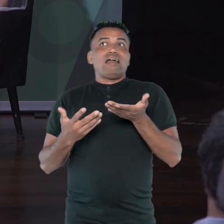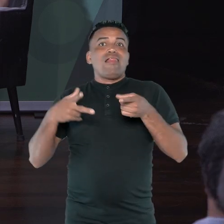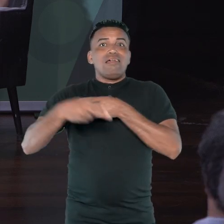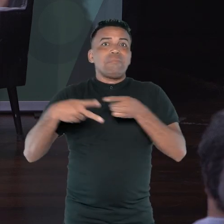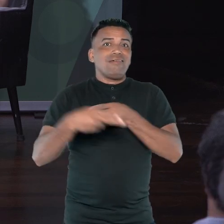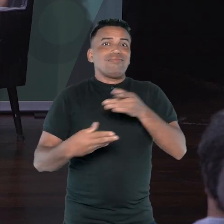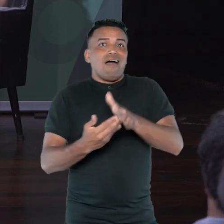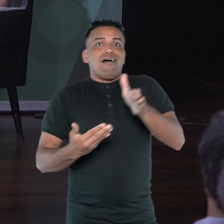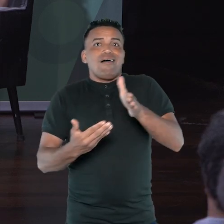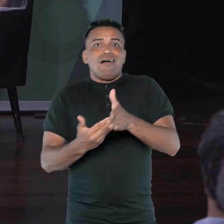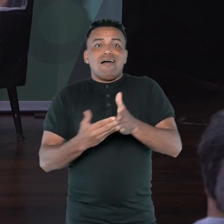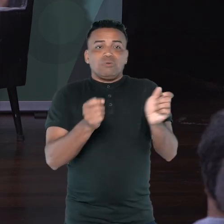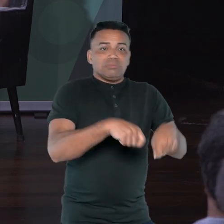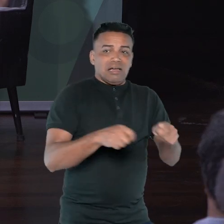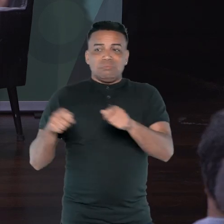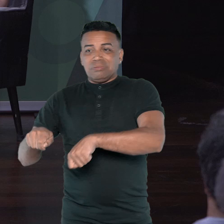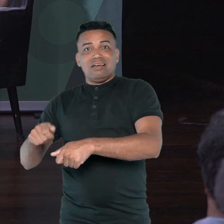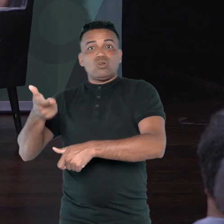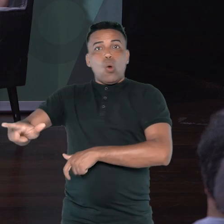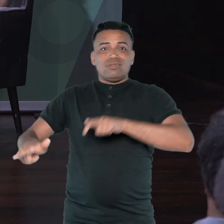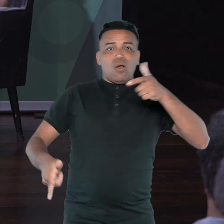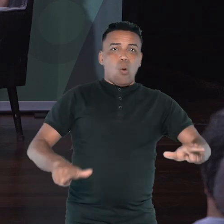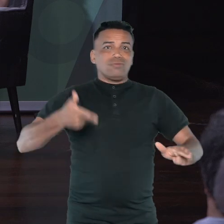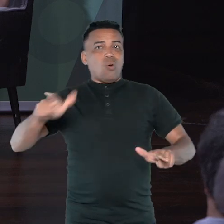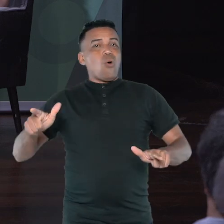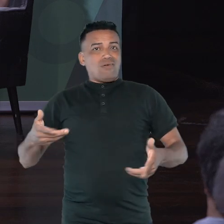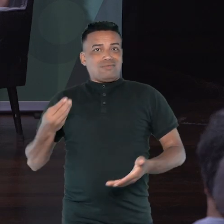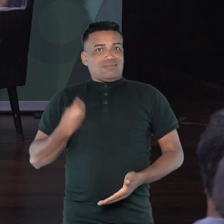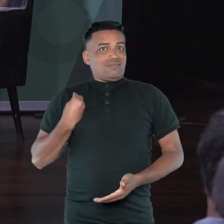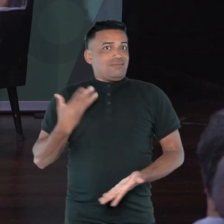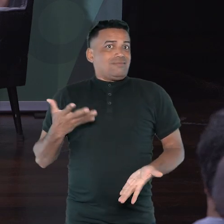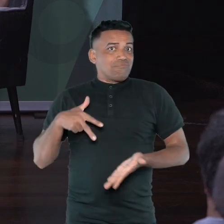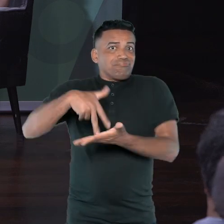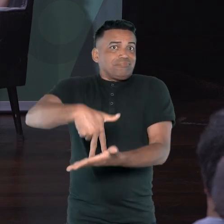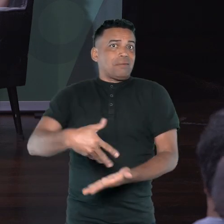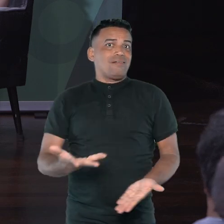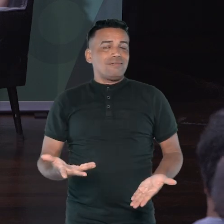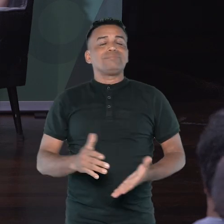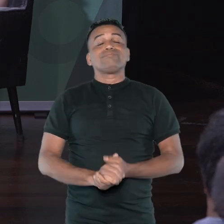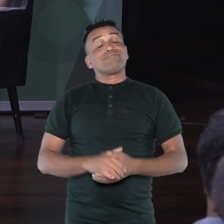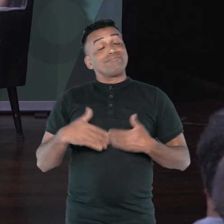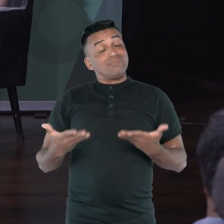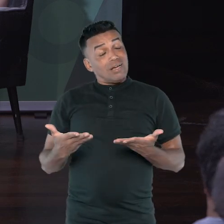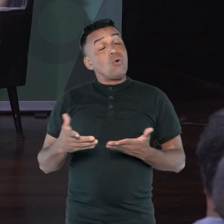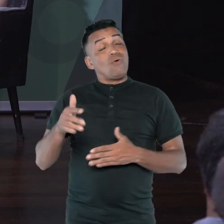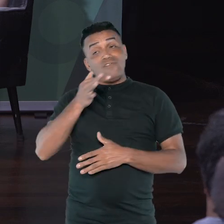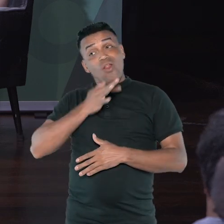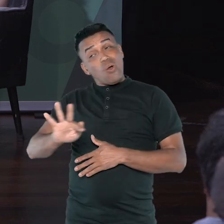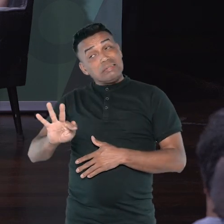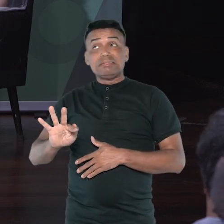outras possibilidades de agência, outras formas de existência. E aí é onde ele dá um certo tiro no